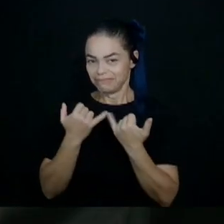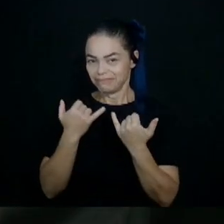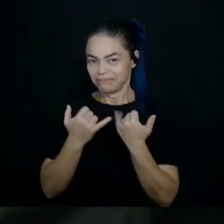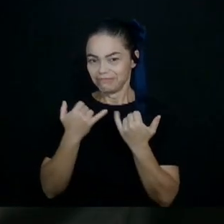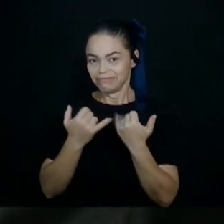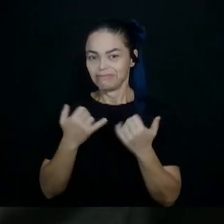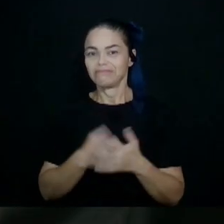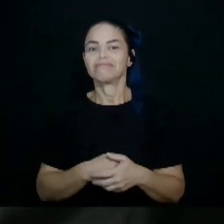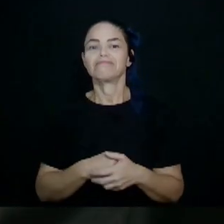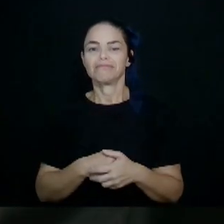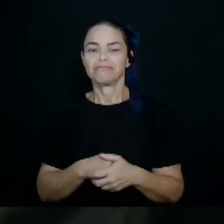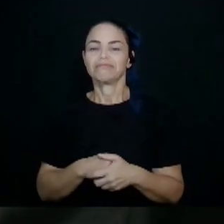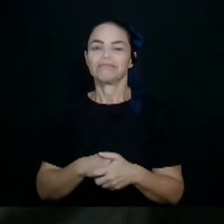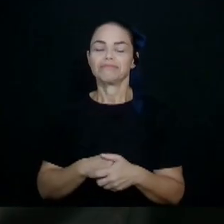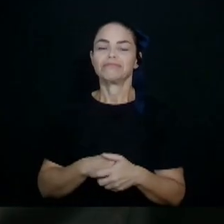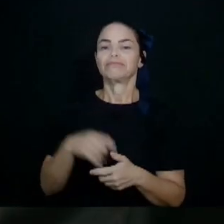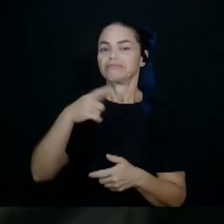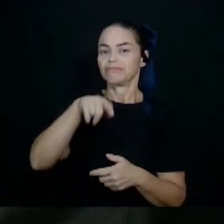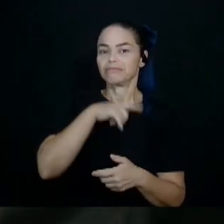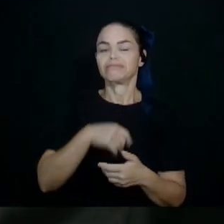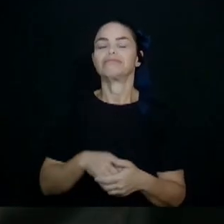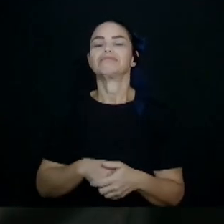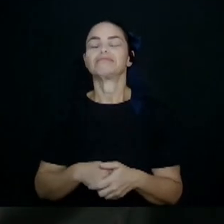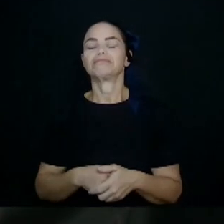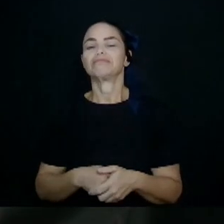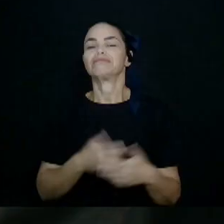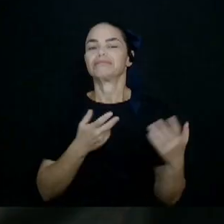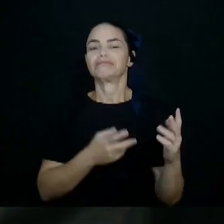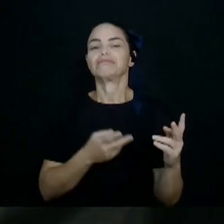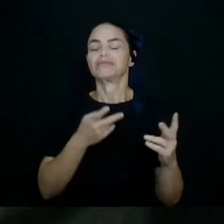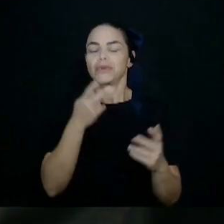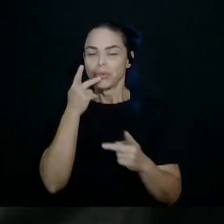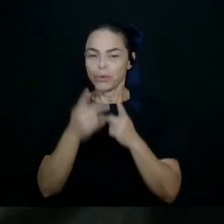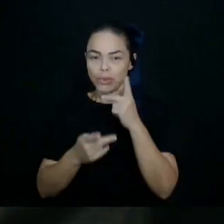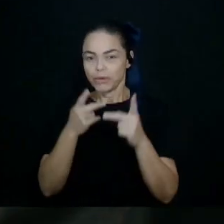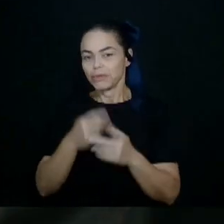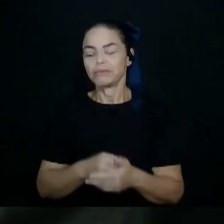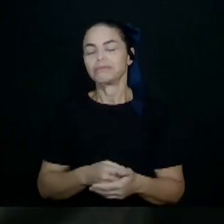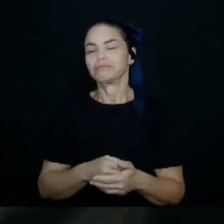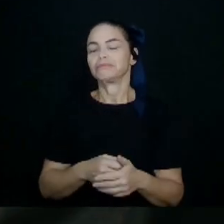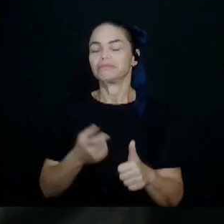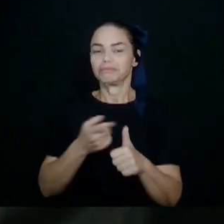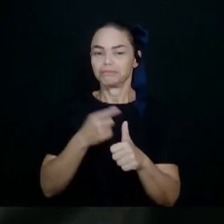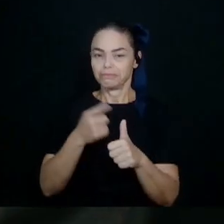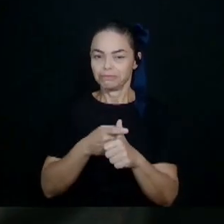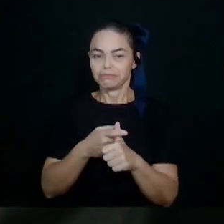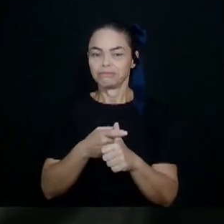o que as nossas convidadas estão falando aqui. Qual seria o primeiro passo, Daiane? A gente tem que ter